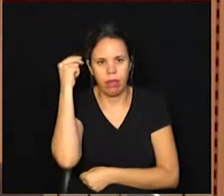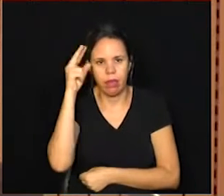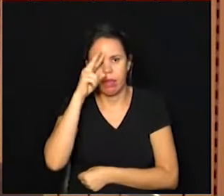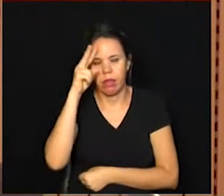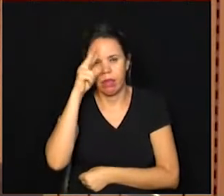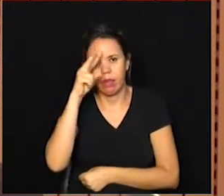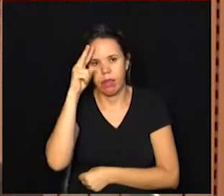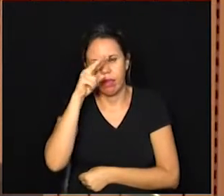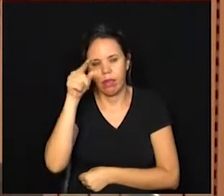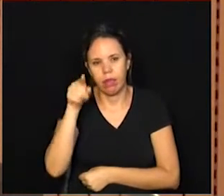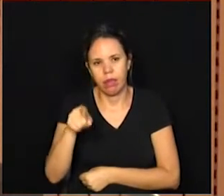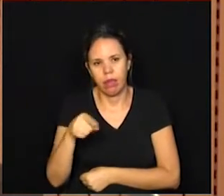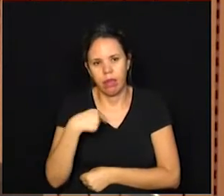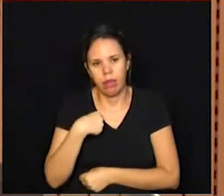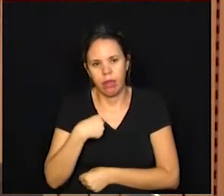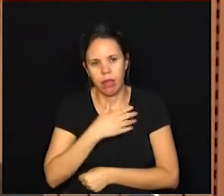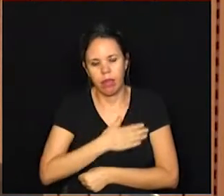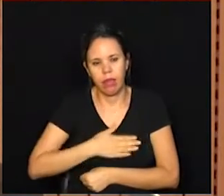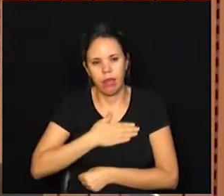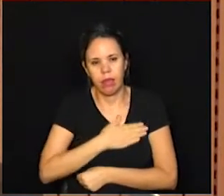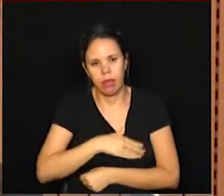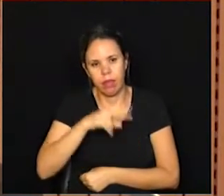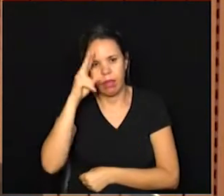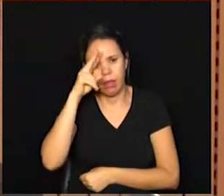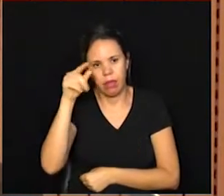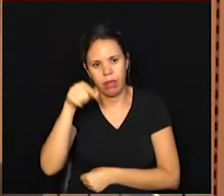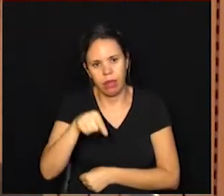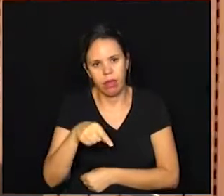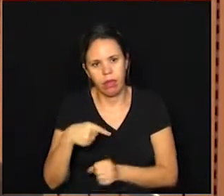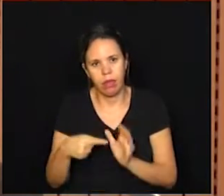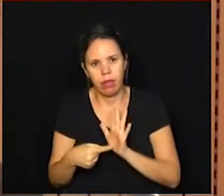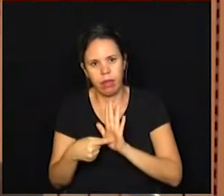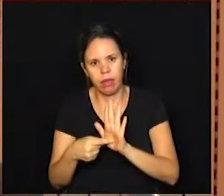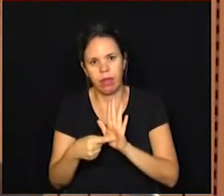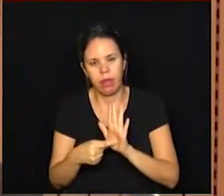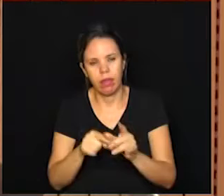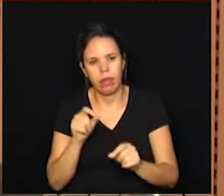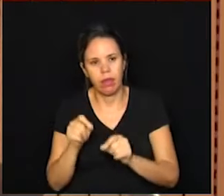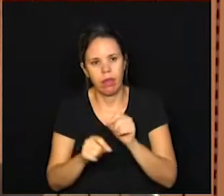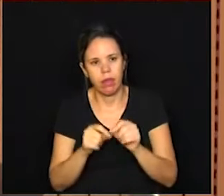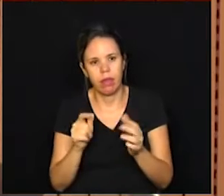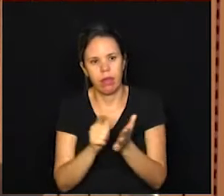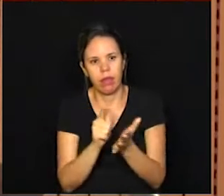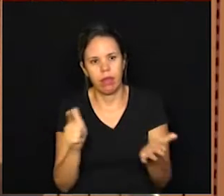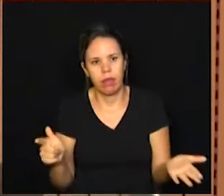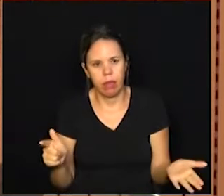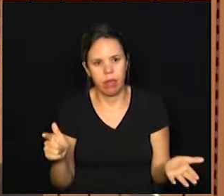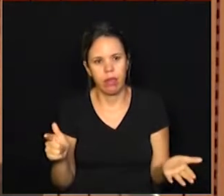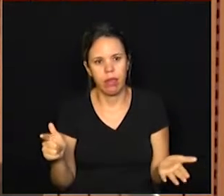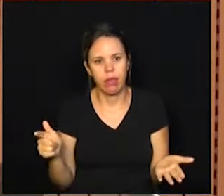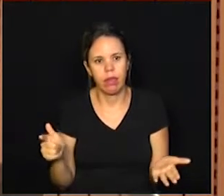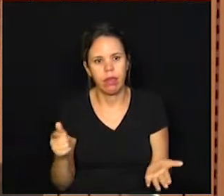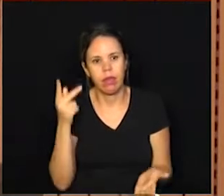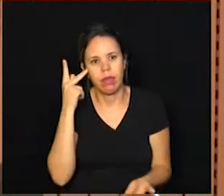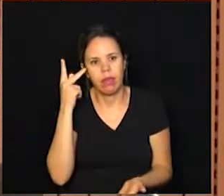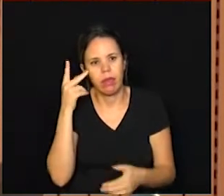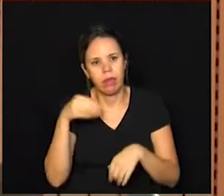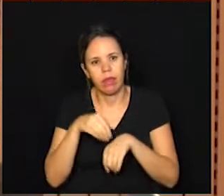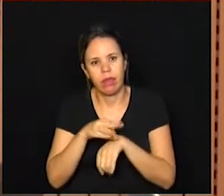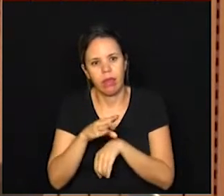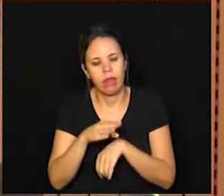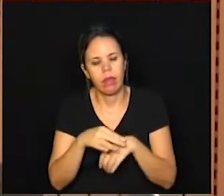história, eu vou mostrar aqui o que a Folha de São Paulo trouxe no